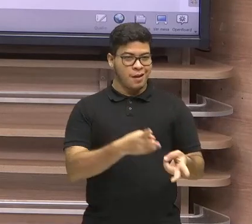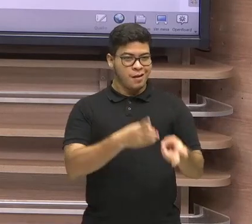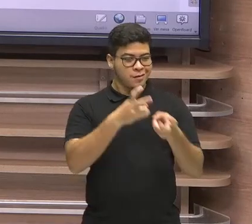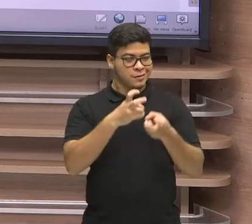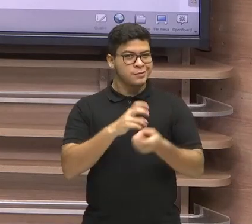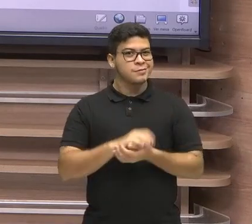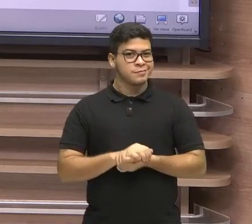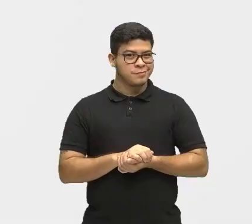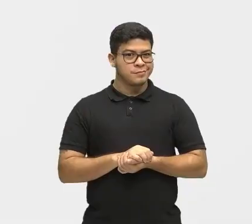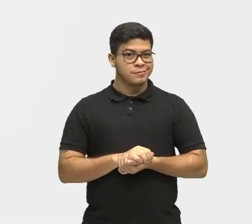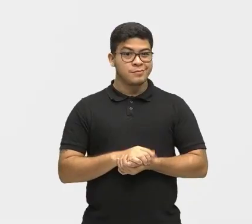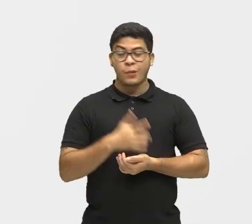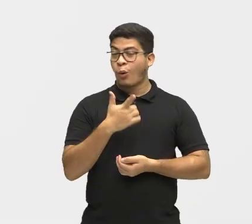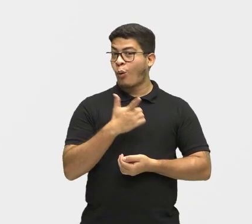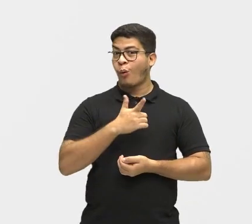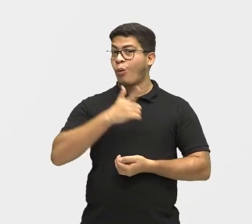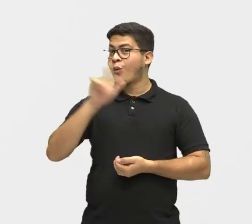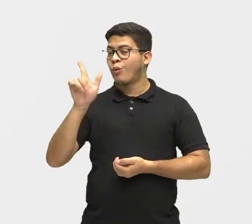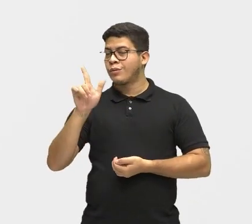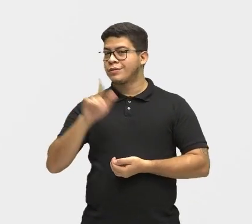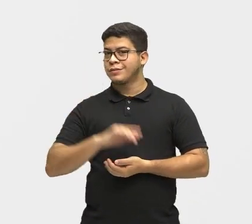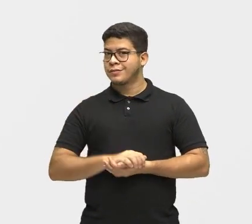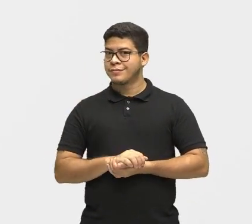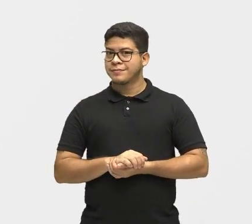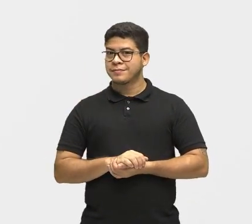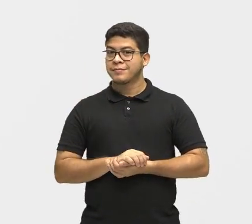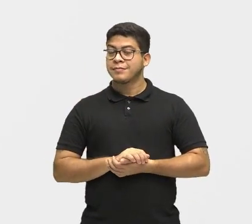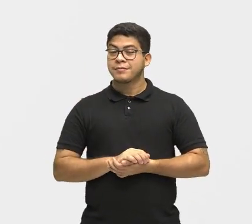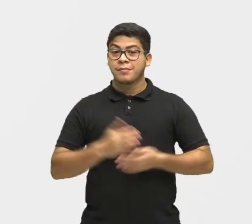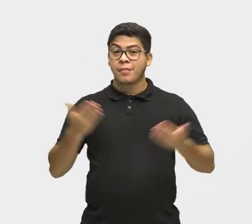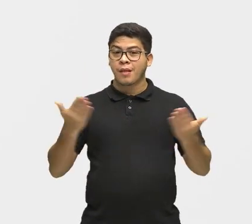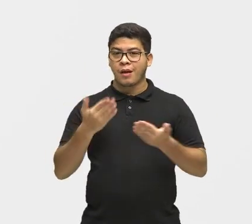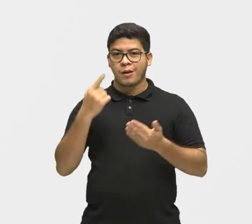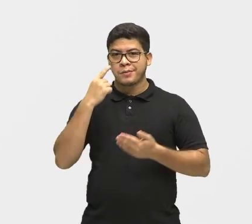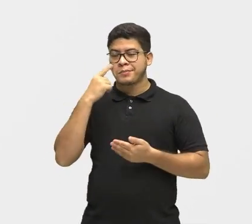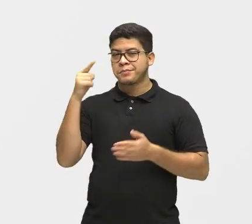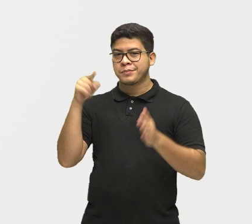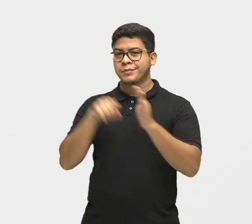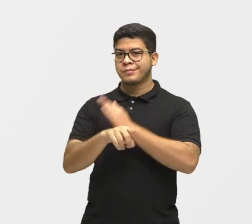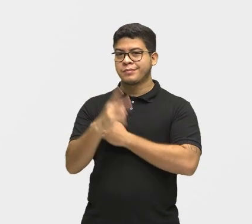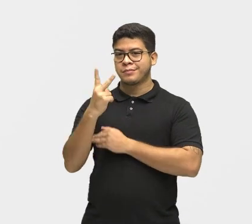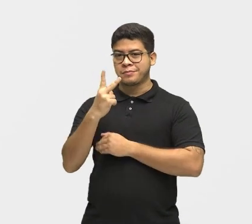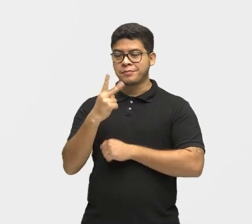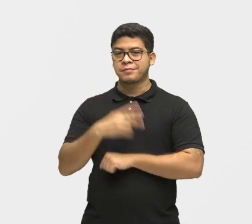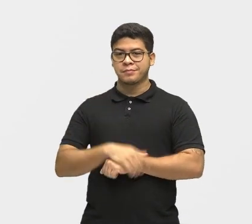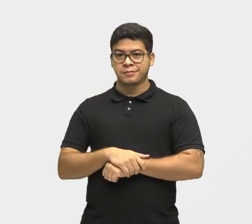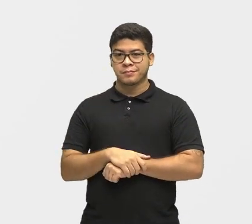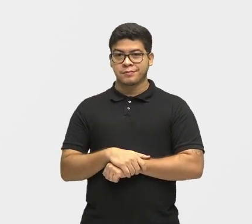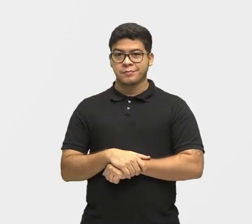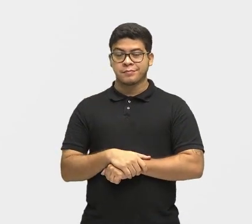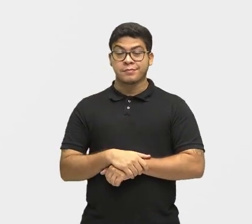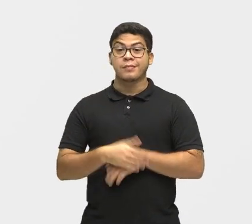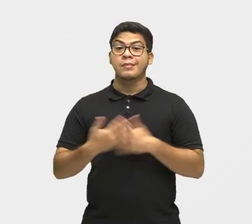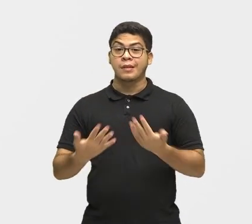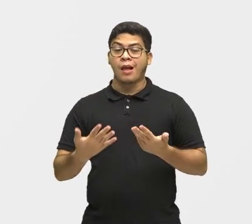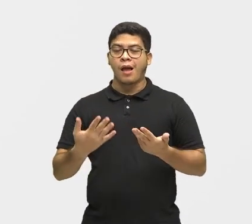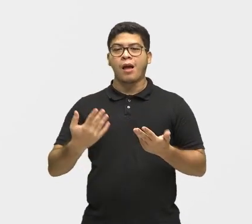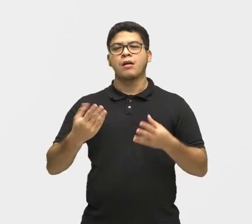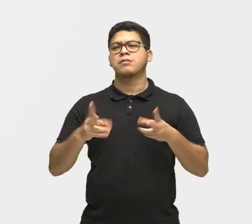esqueçam. Vamos para a segunda questão? Na segunda questão, falei o seguinte, sobre as raízes e folhas